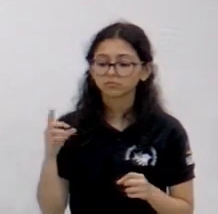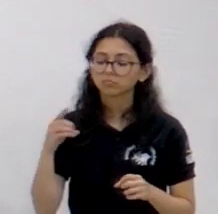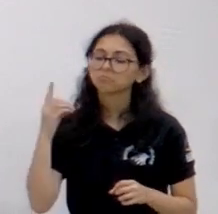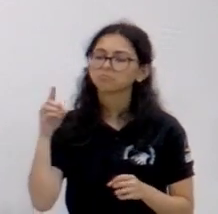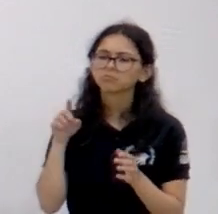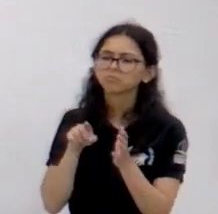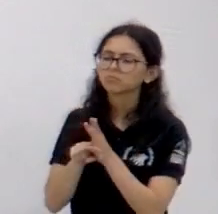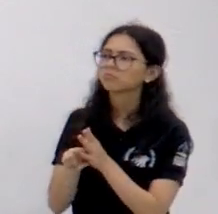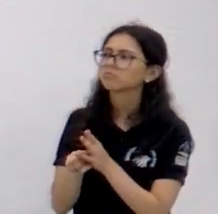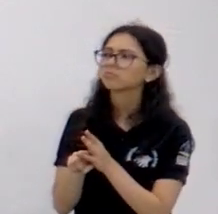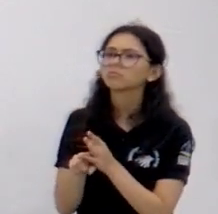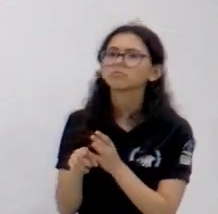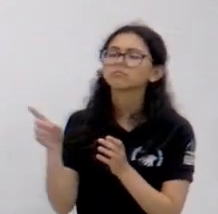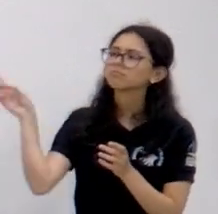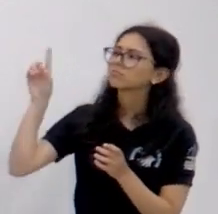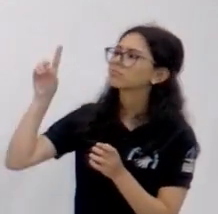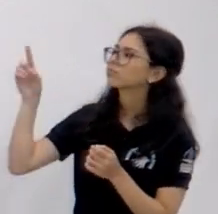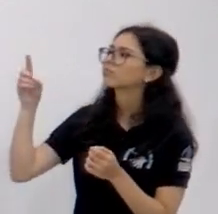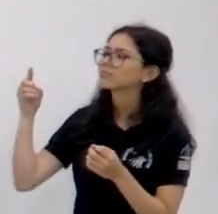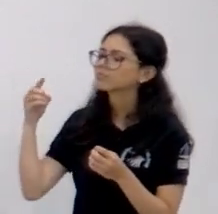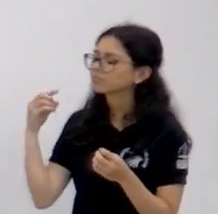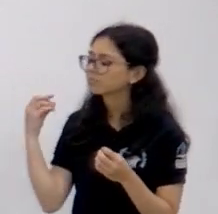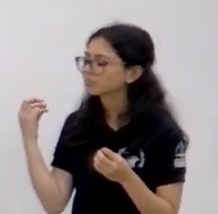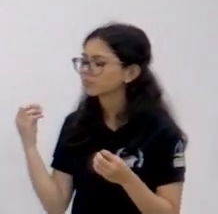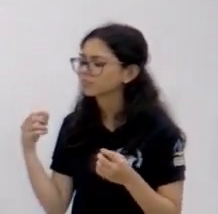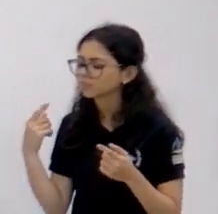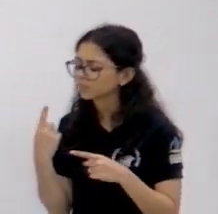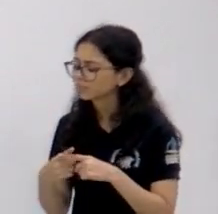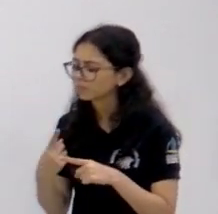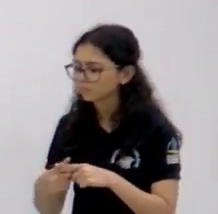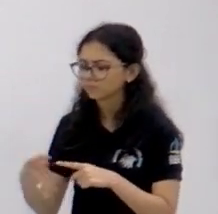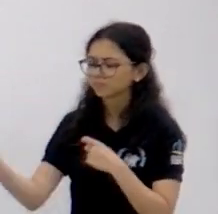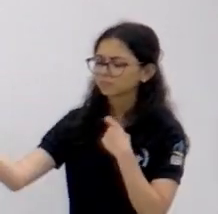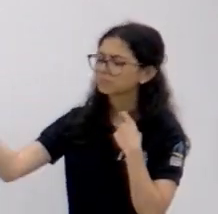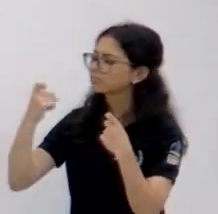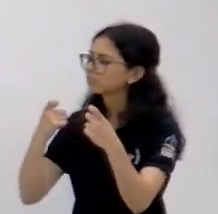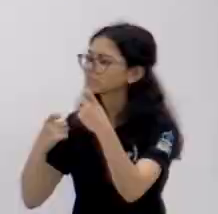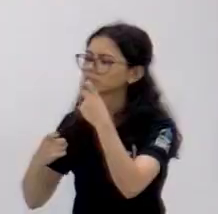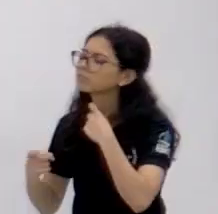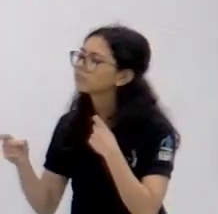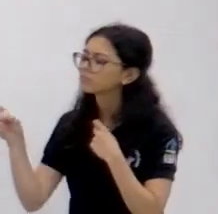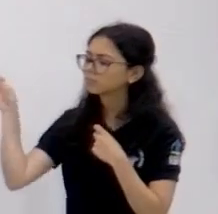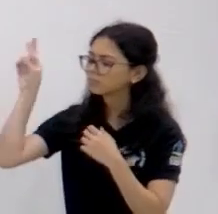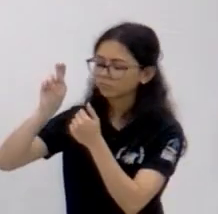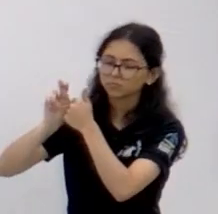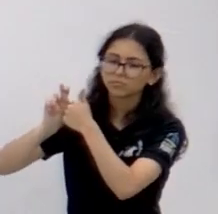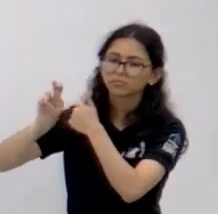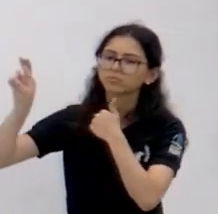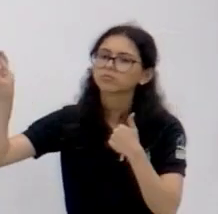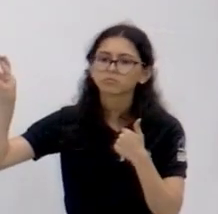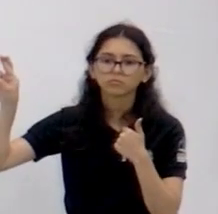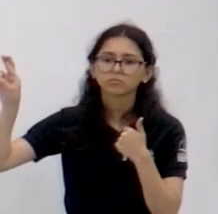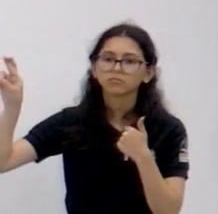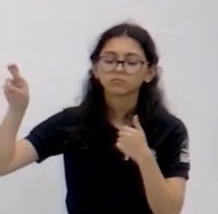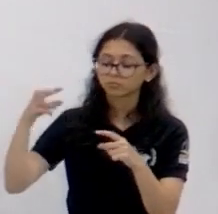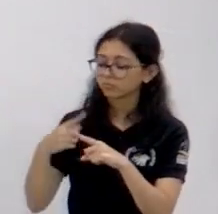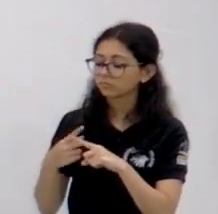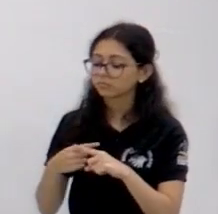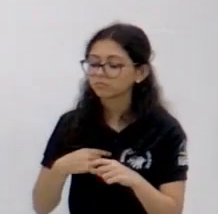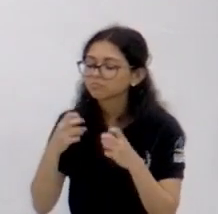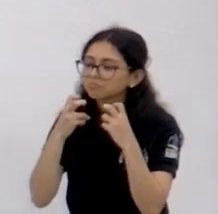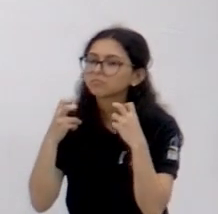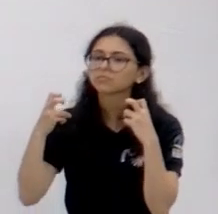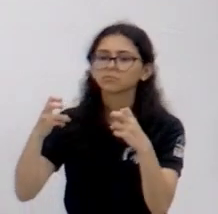quando o inimigo se levantará contra mim e o Senhor estará omisso? Até quando eu clamarei por socorro e o Senhor estará com